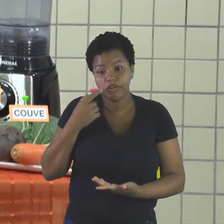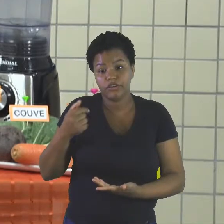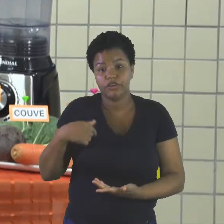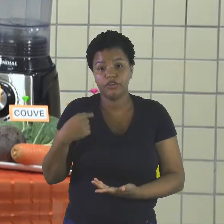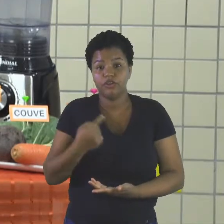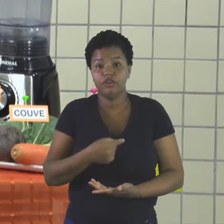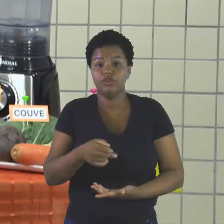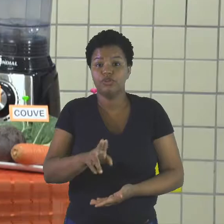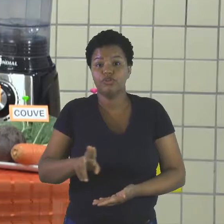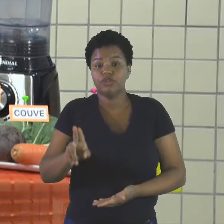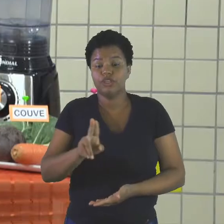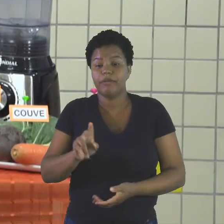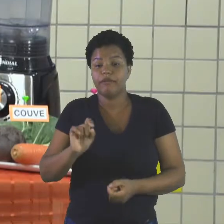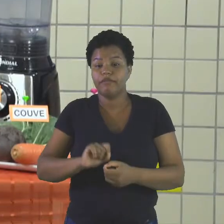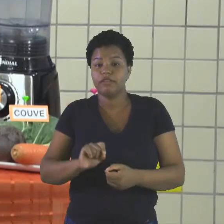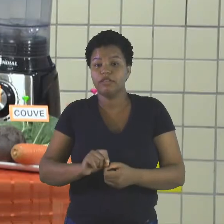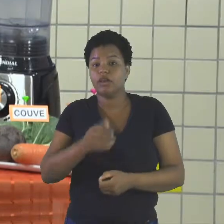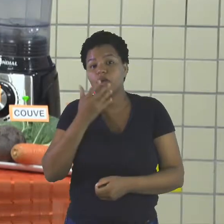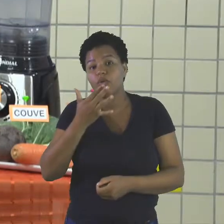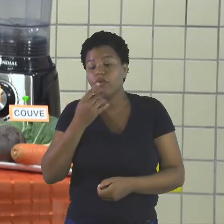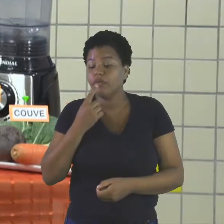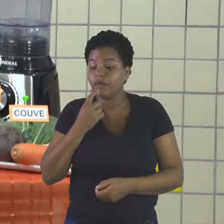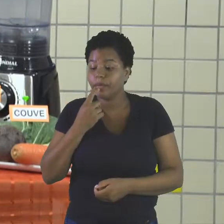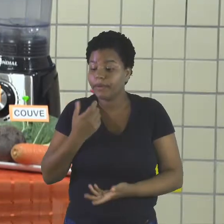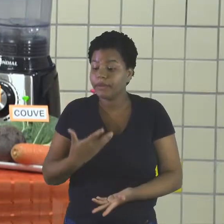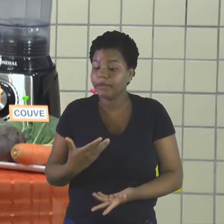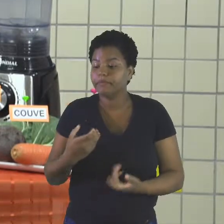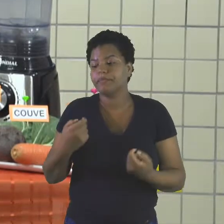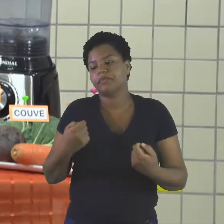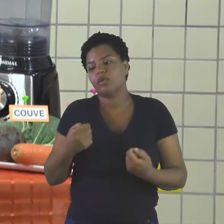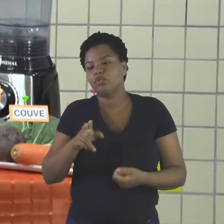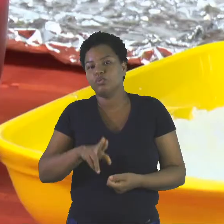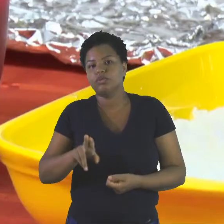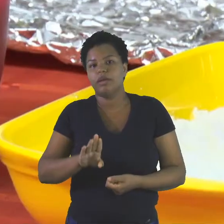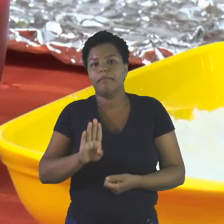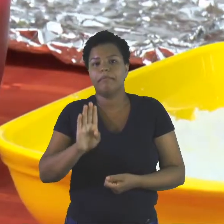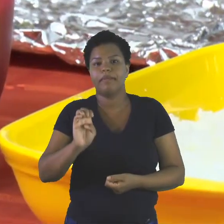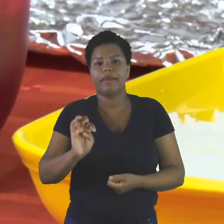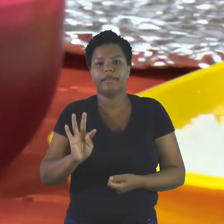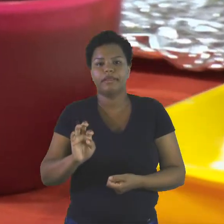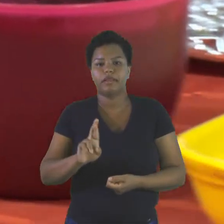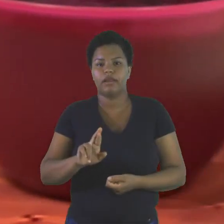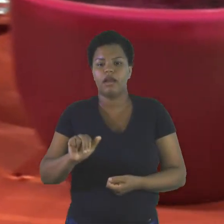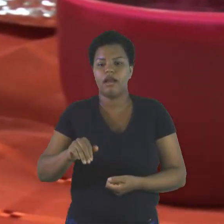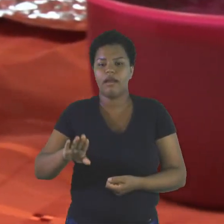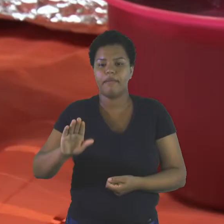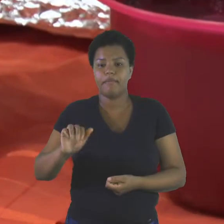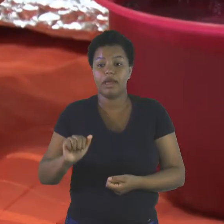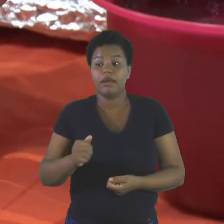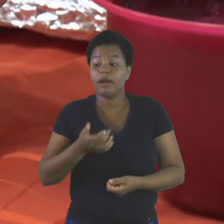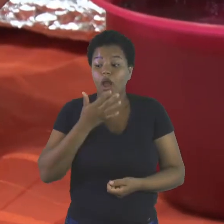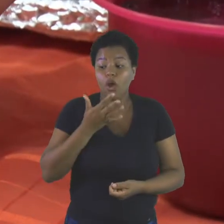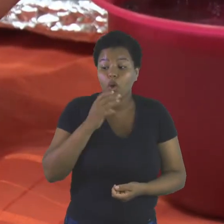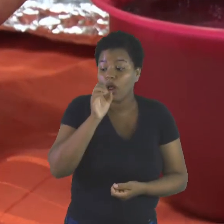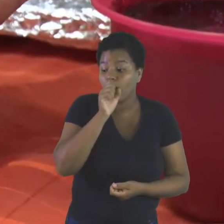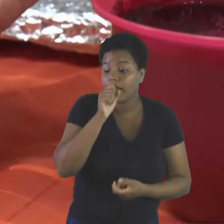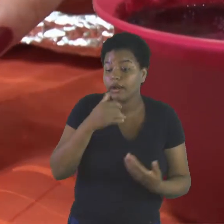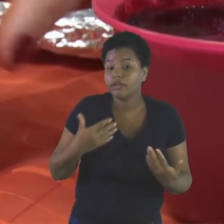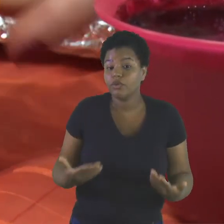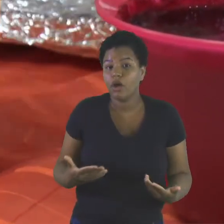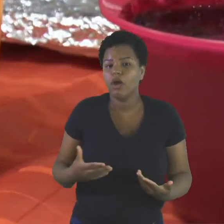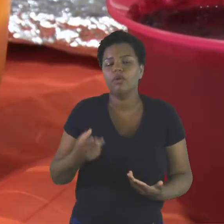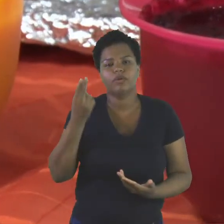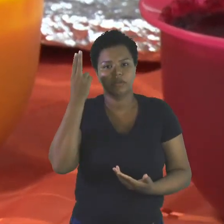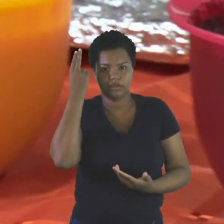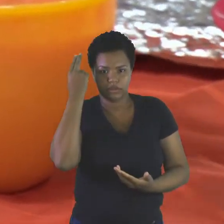nós utilizamos para fazer a cor vermelha nós utilizamos beterraba para fazer a cor laranja utilizamos